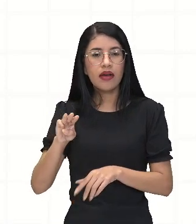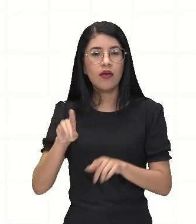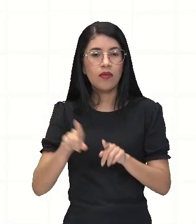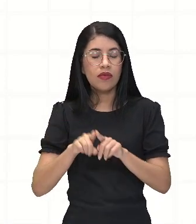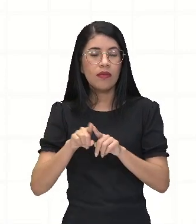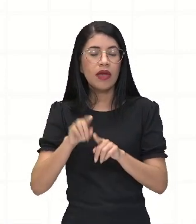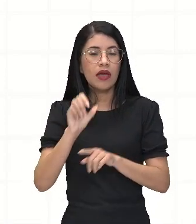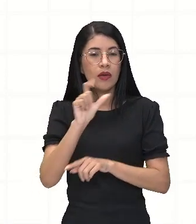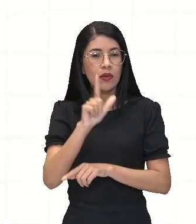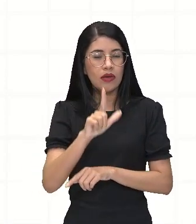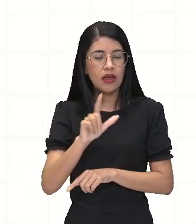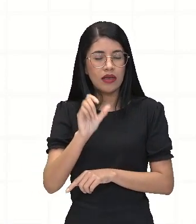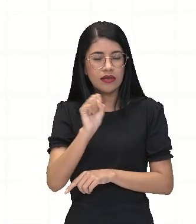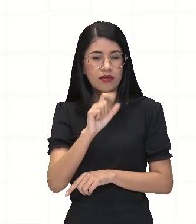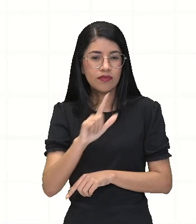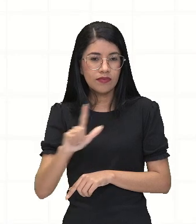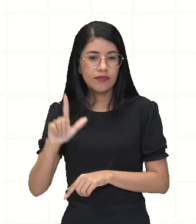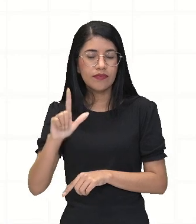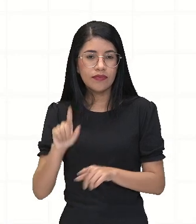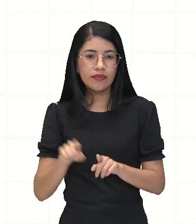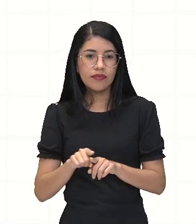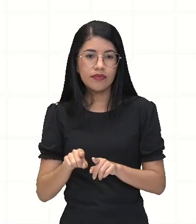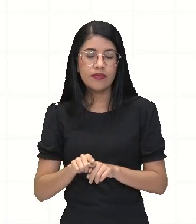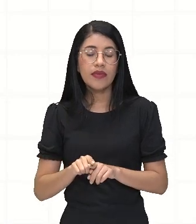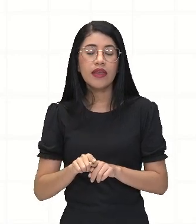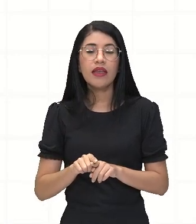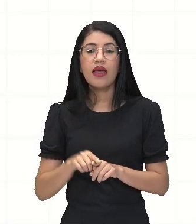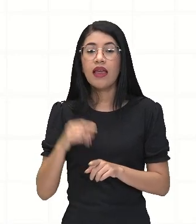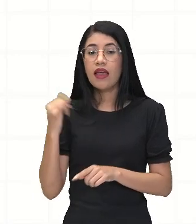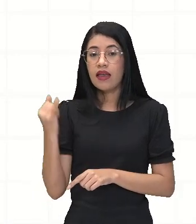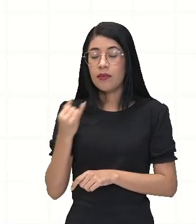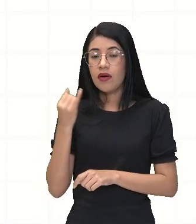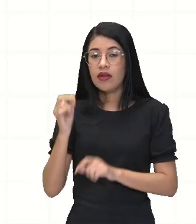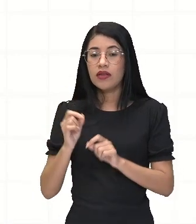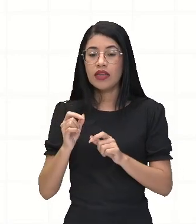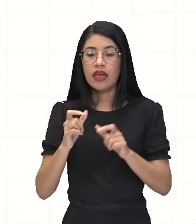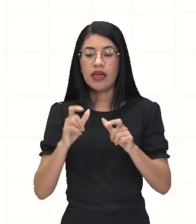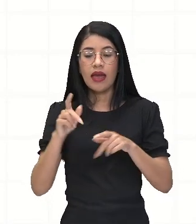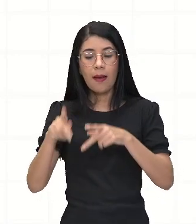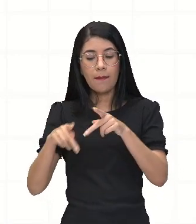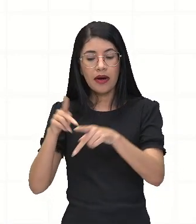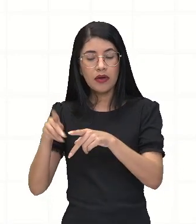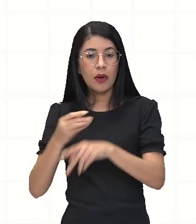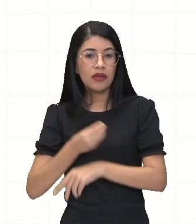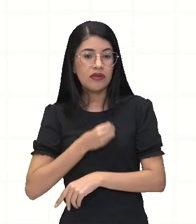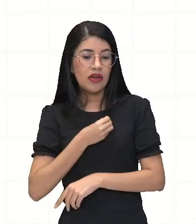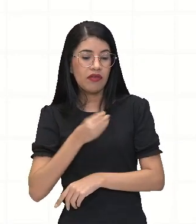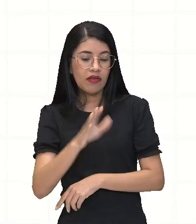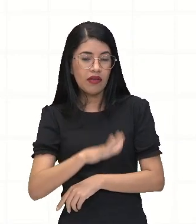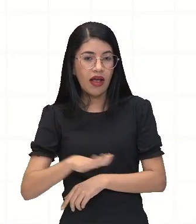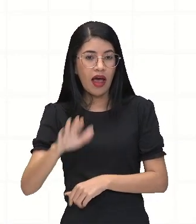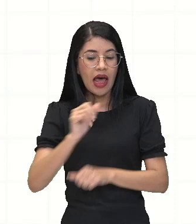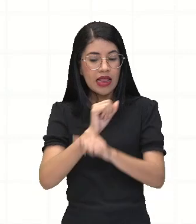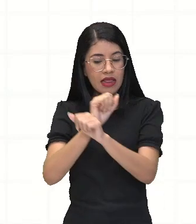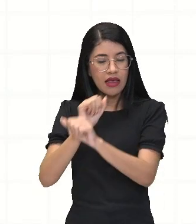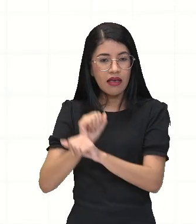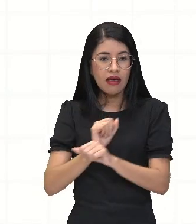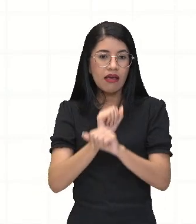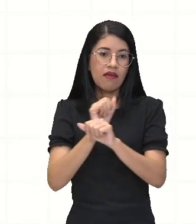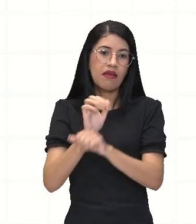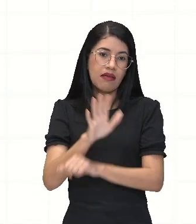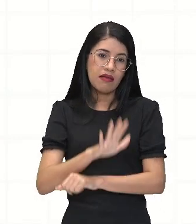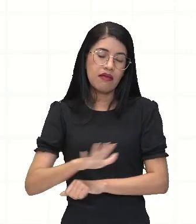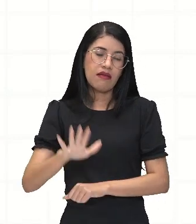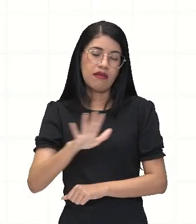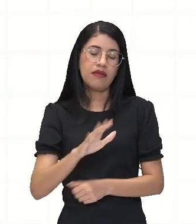por isso, é muito importante que os colonos que estão estabelecidos na região defendam essa região. Então,